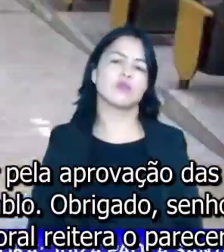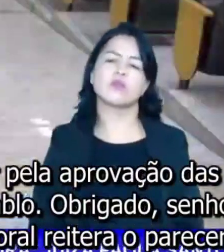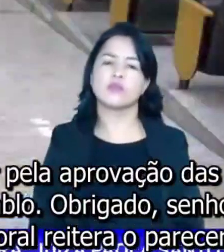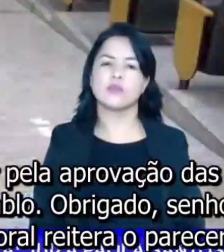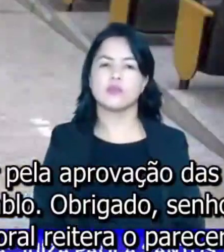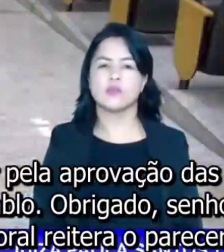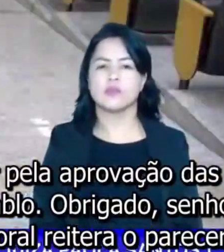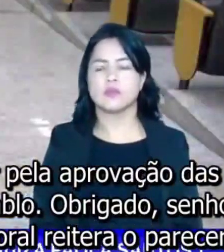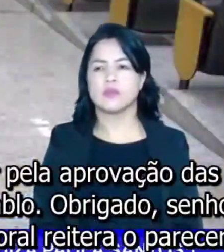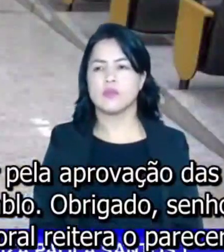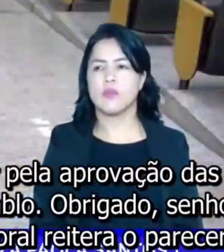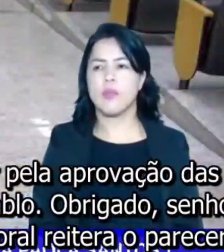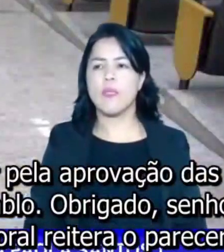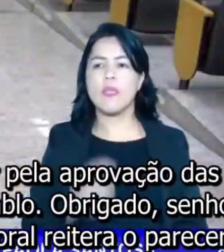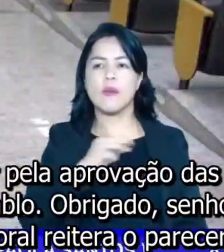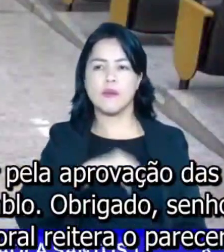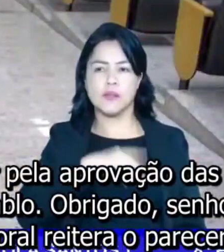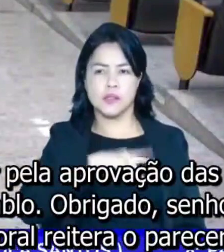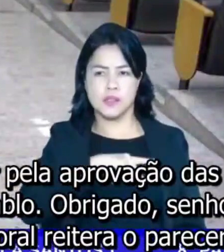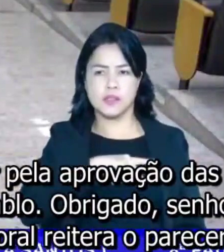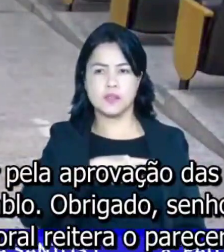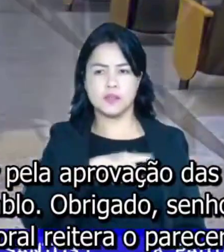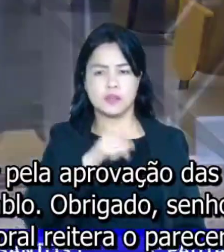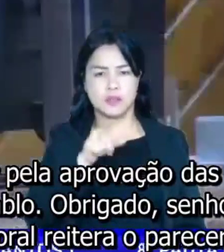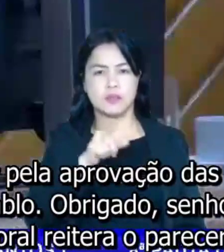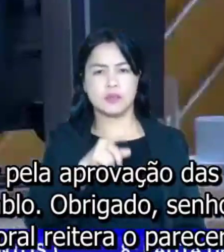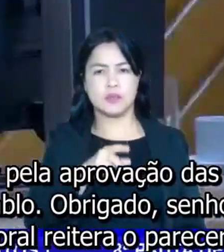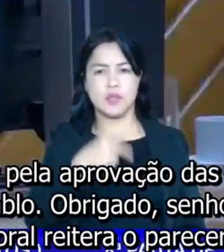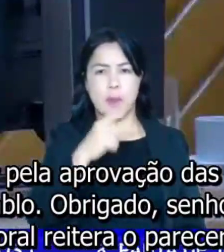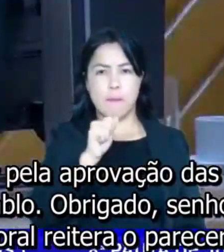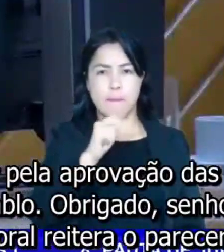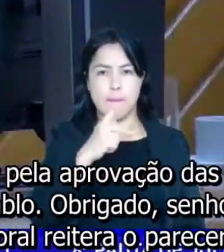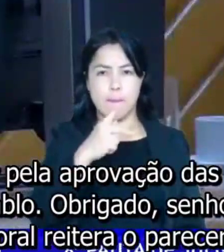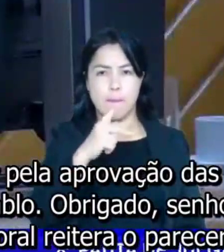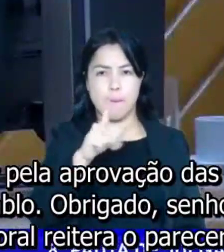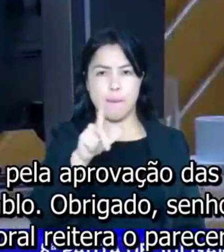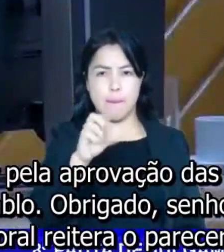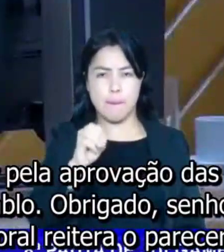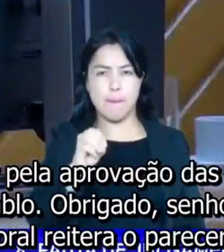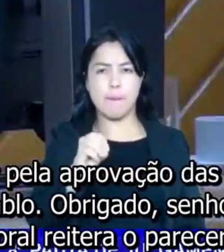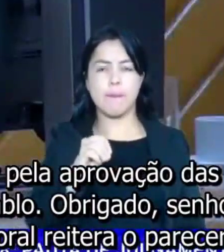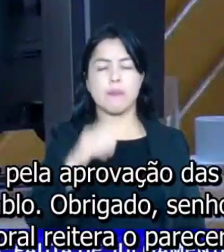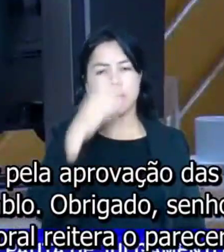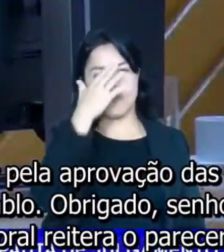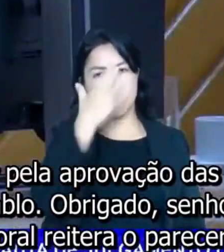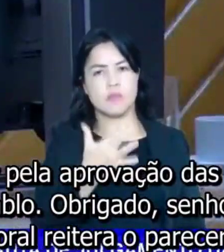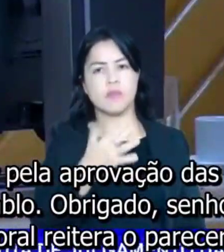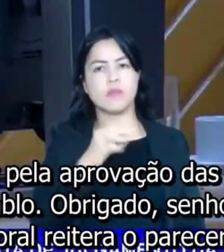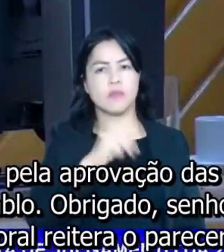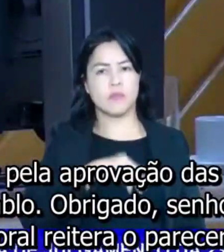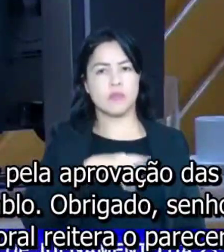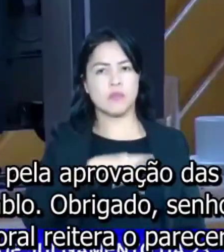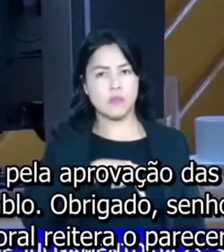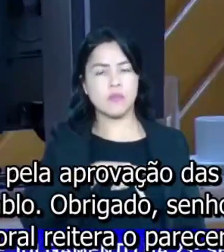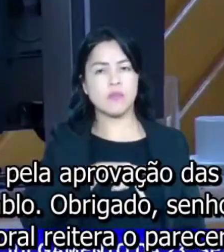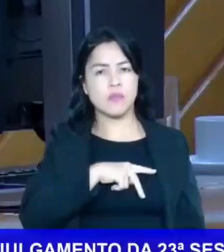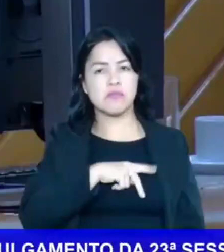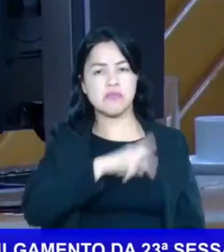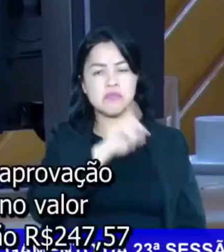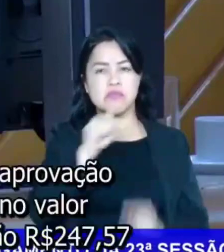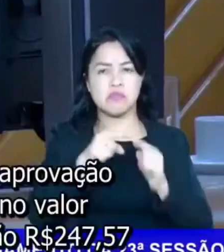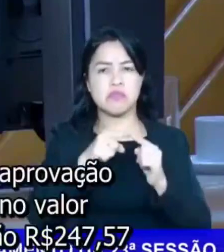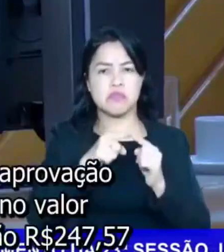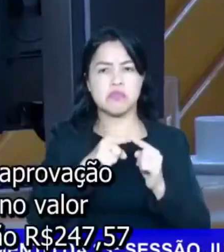Ok. O Ministério Público Eleitoral, doutor Pablo. Obrigado, senhor presidente. A sua mesa, doutor Pablo, procurador do Ministério